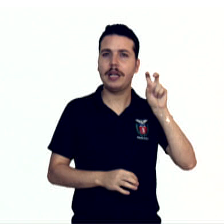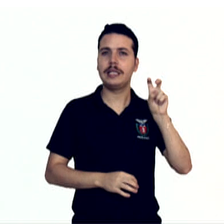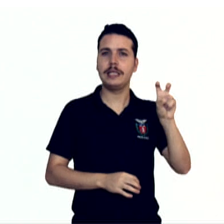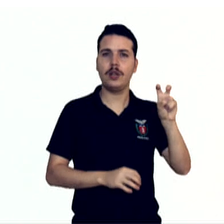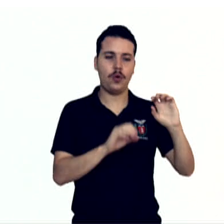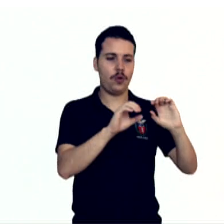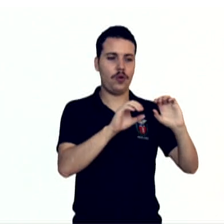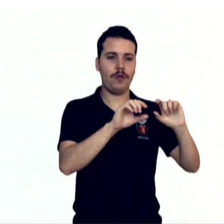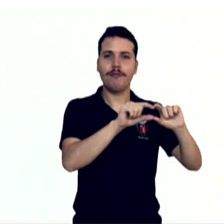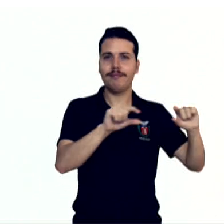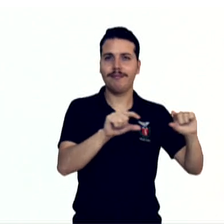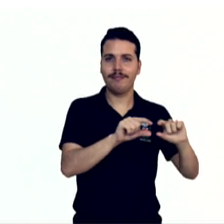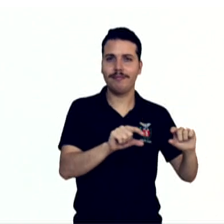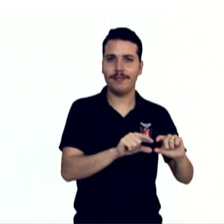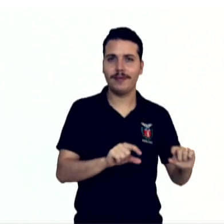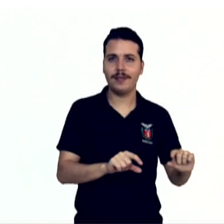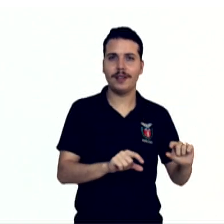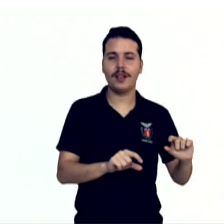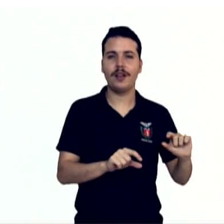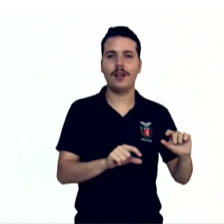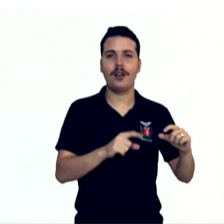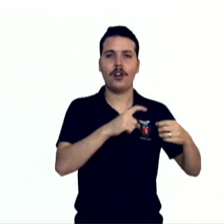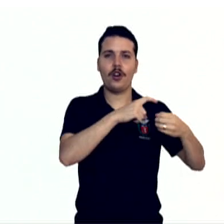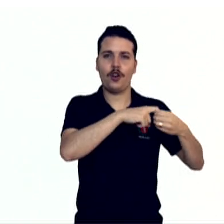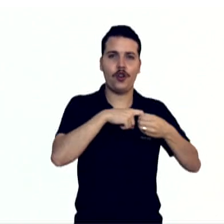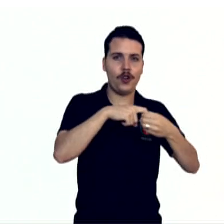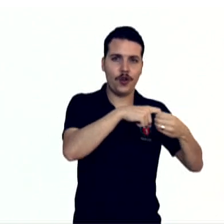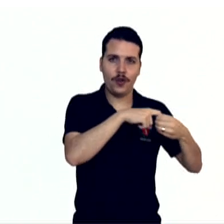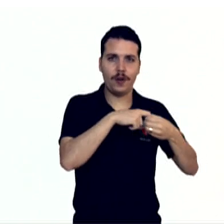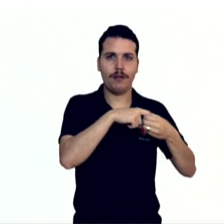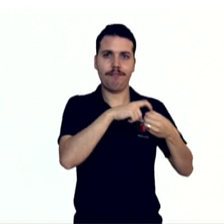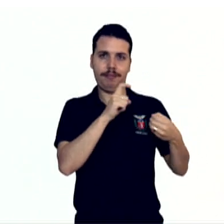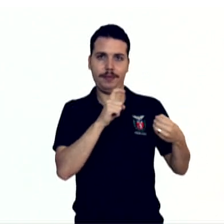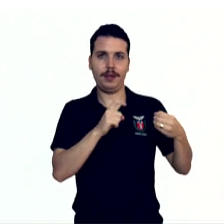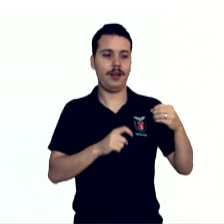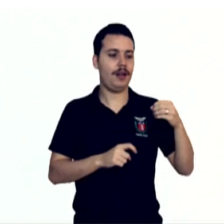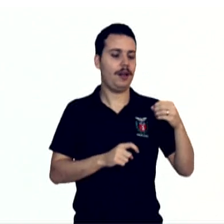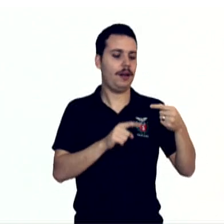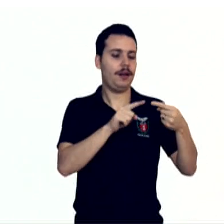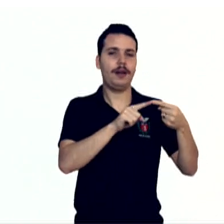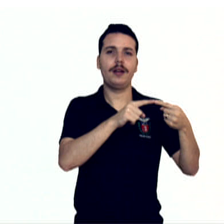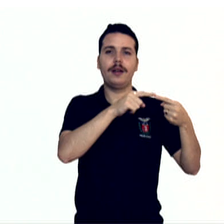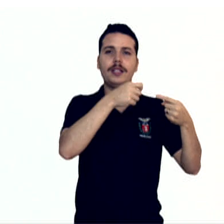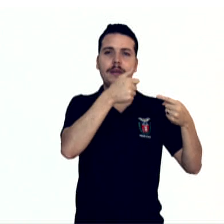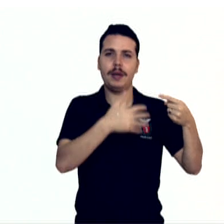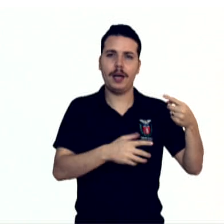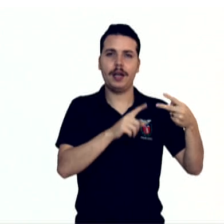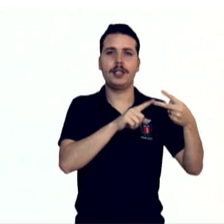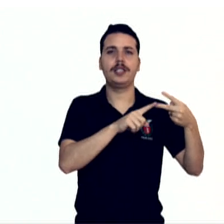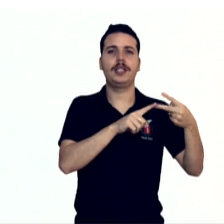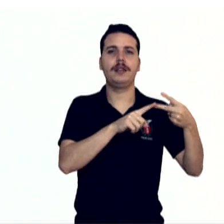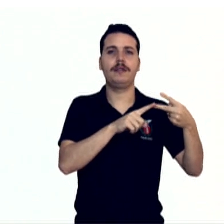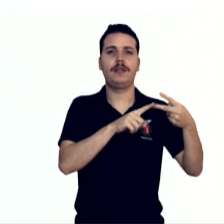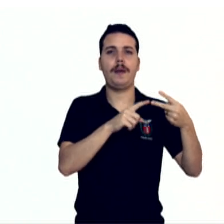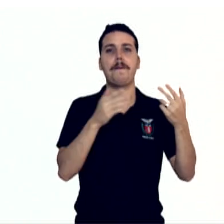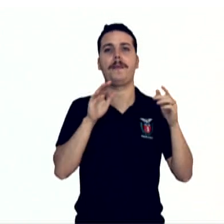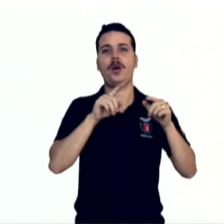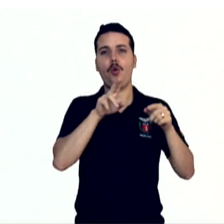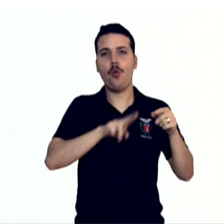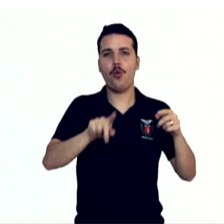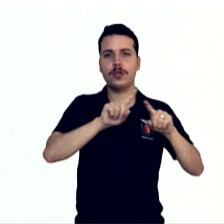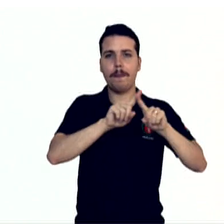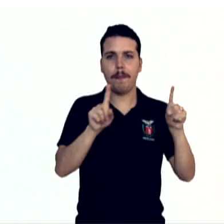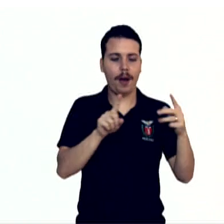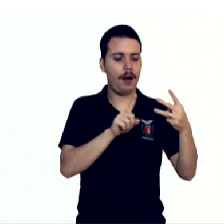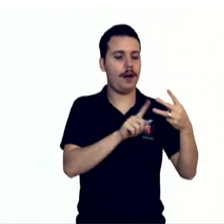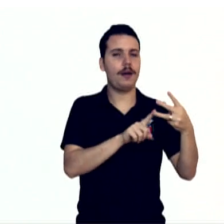coordenadas? Aditiva, adversativa, a alternativa, explicativa e conclusiva. Então,